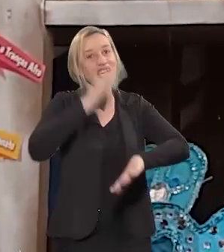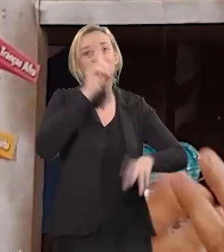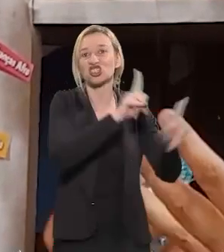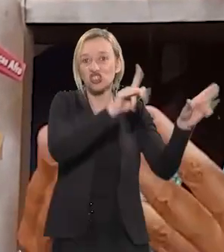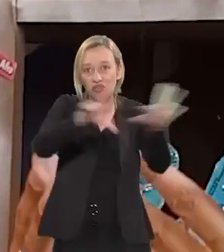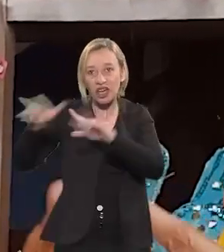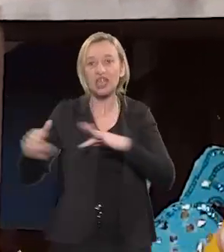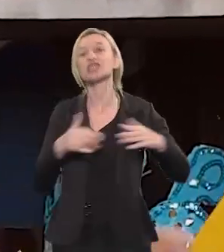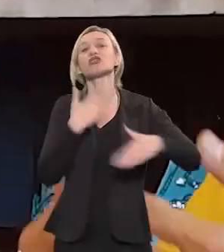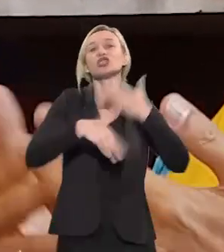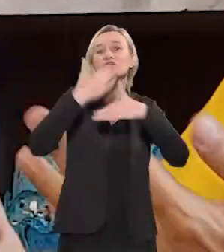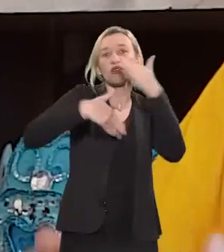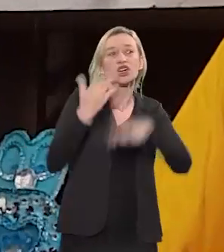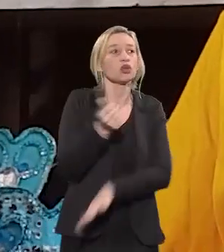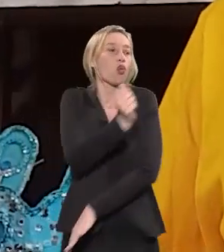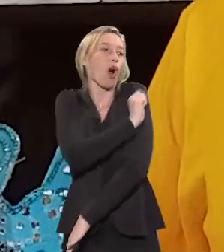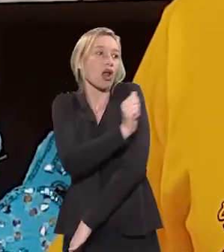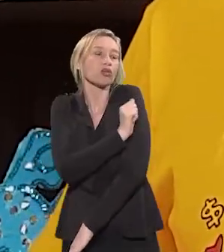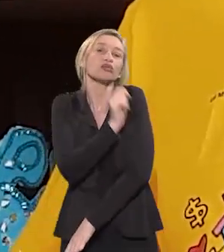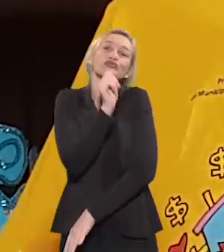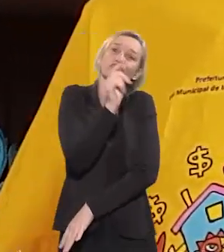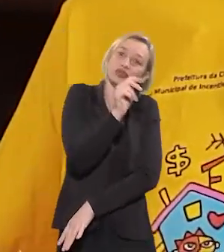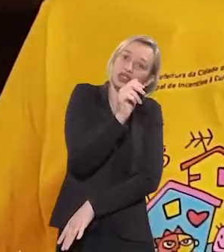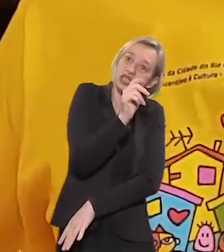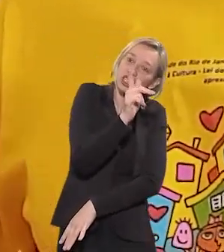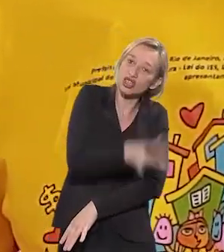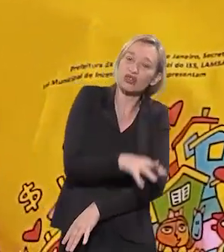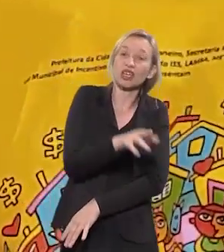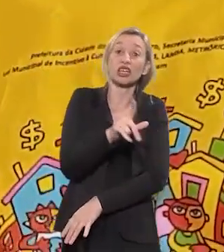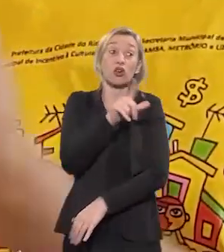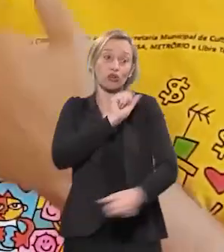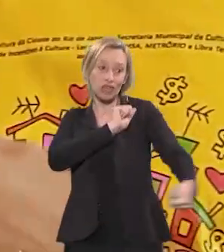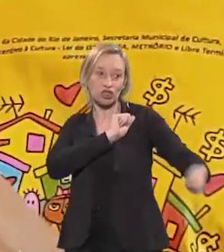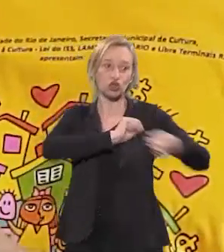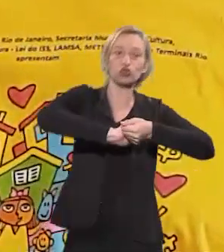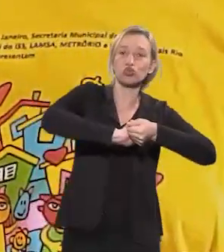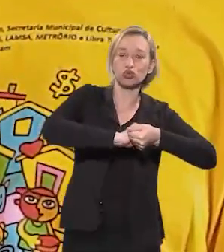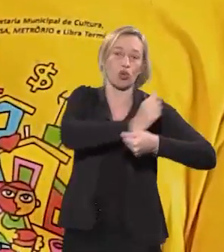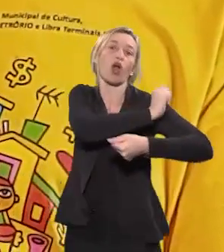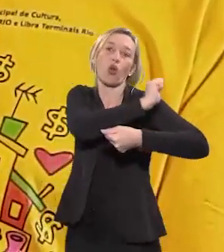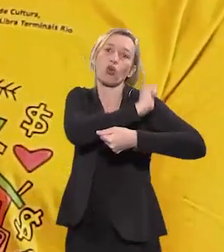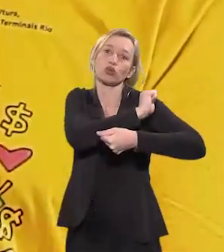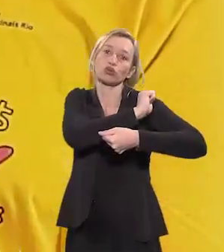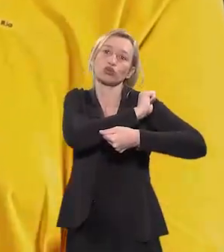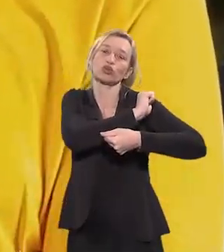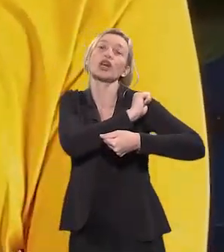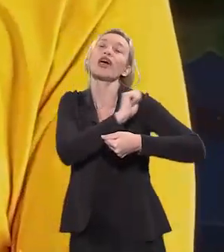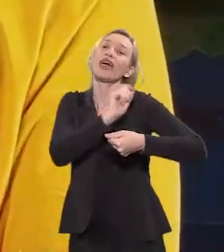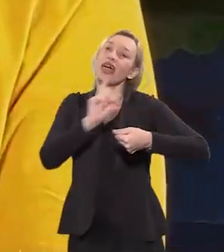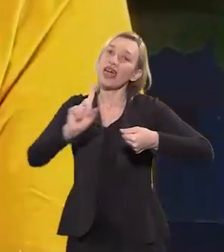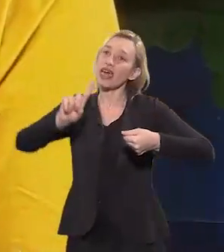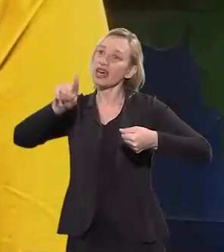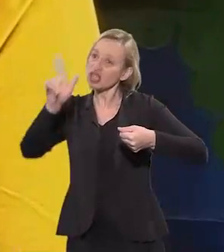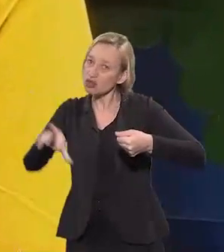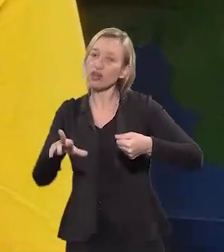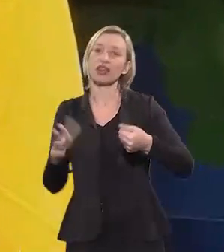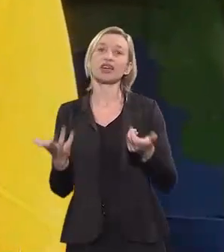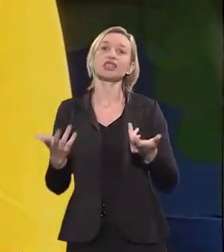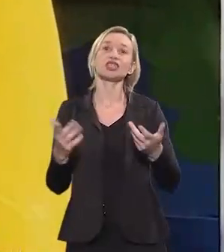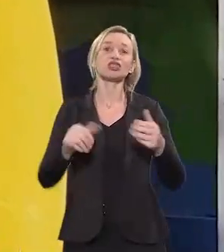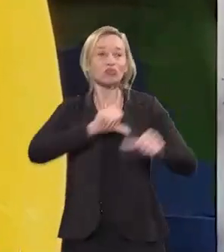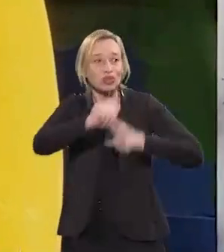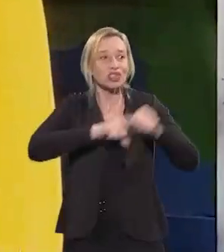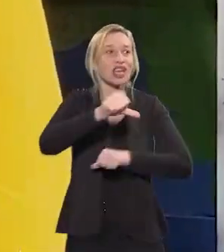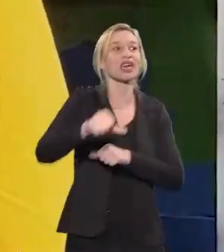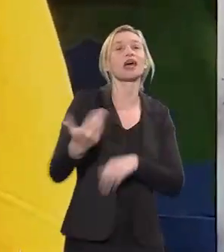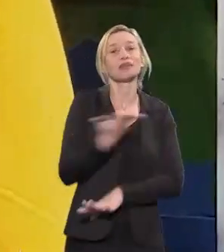coisa a gente. Né, quando a gente está desenvolvendo com o aluno é uma coisa. Mas como quando você desenvolve com o aluno junto com você, né, é outro mundo, sabe?